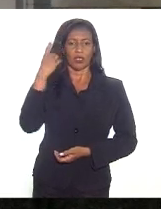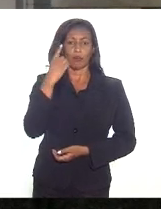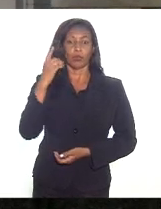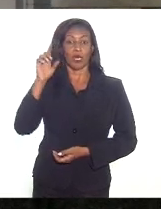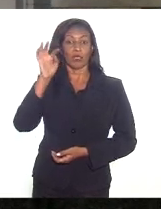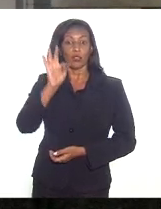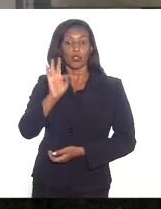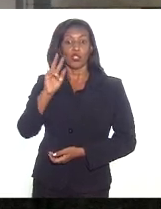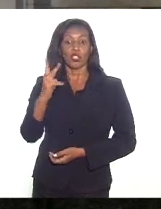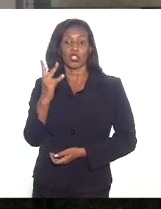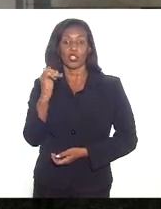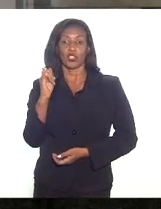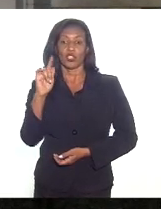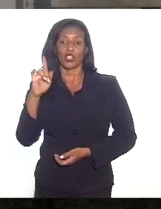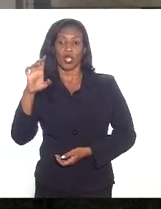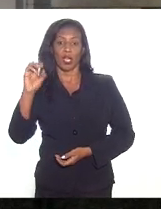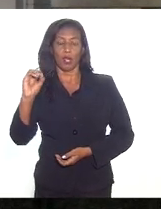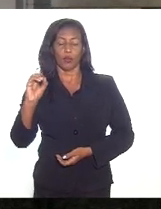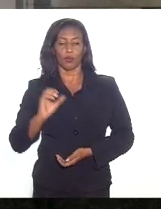Deputado